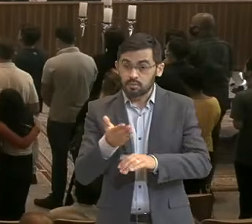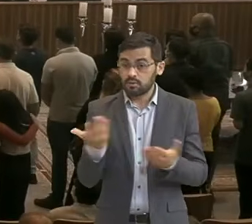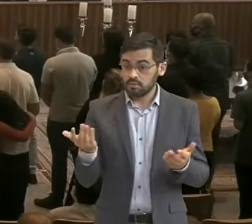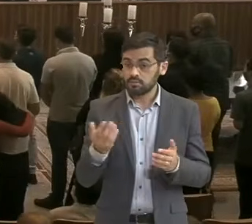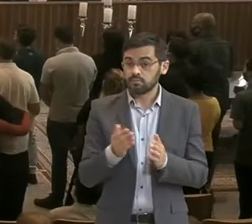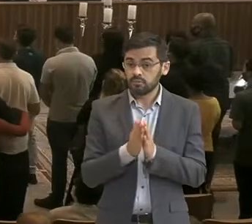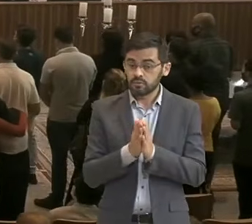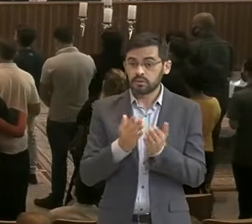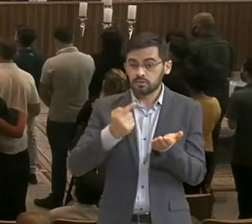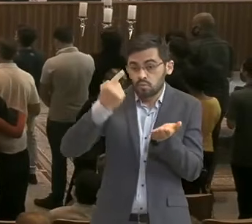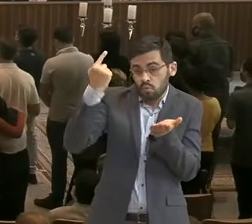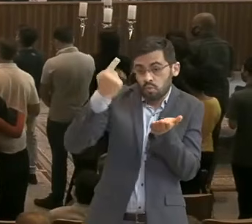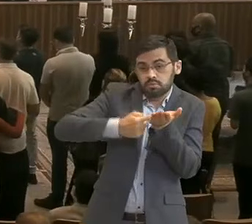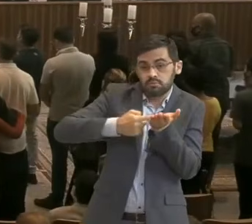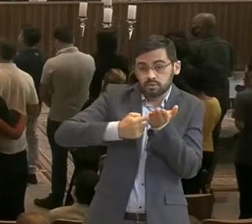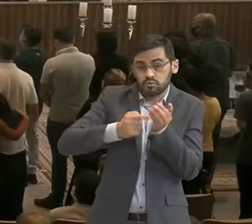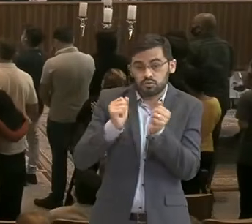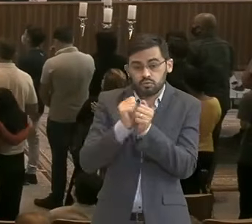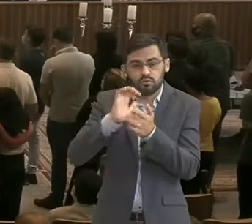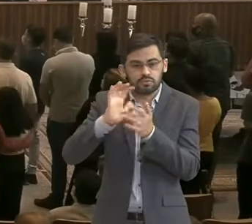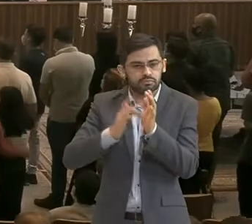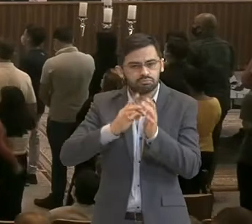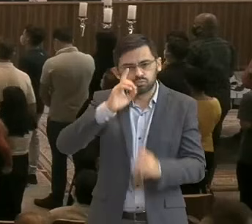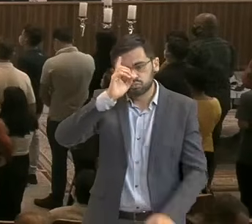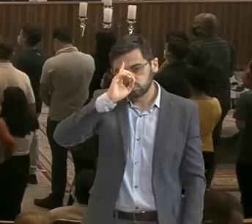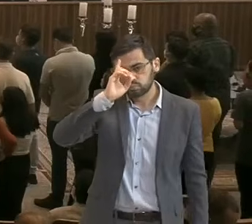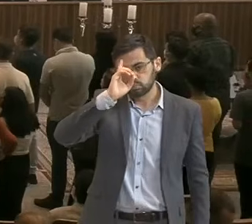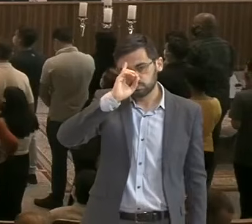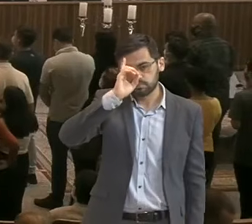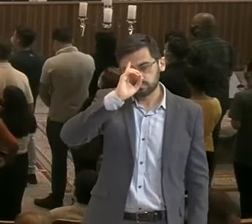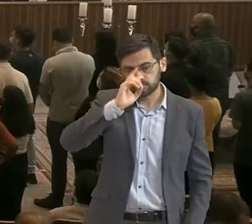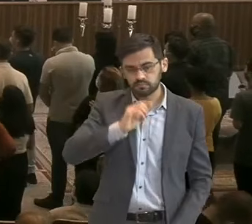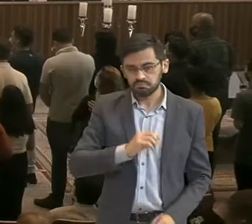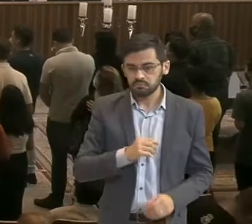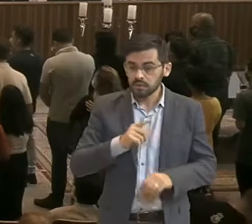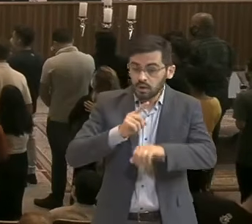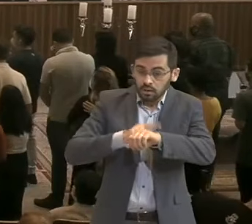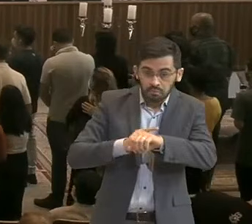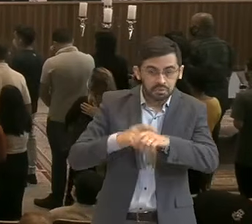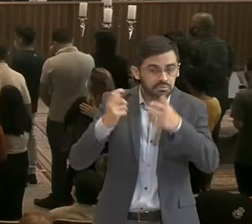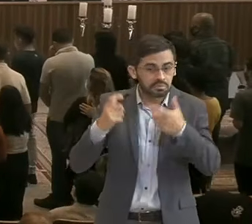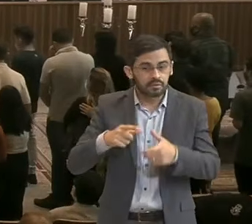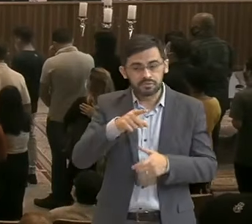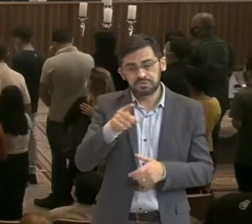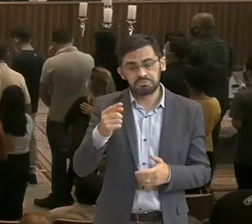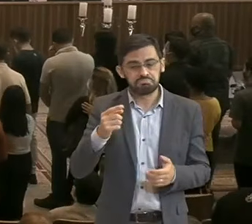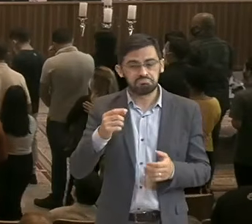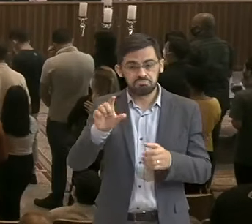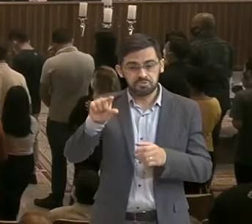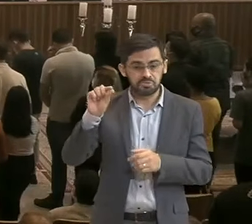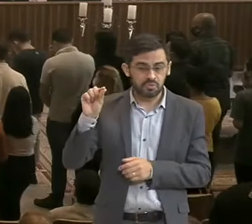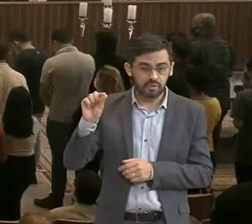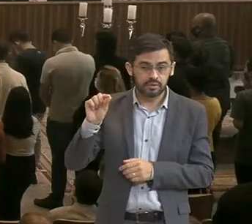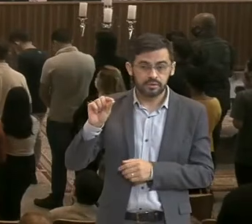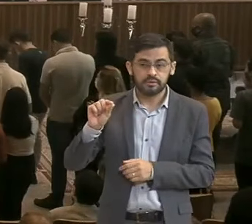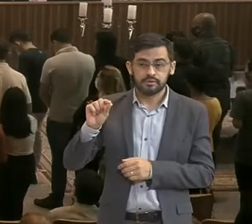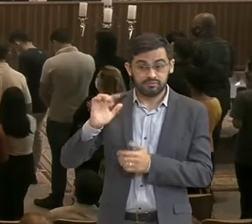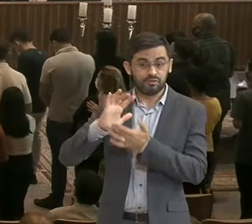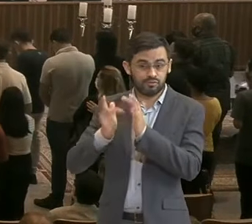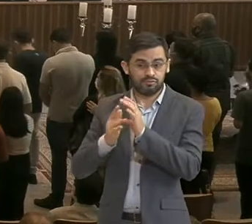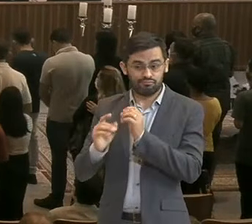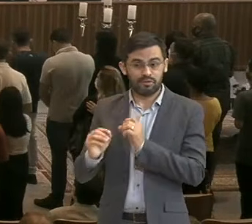dica: marca um encontro com Jesus todo dia. A hora e o lugar você marca e Ele vai estar